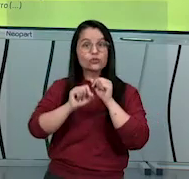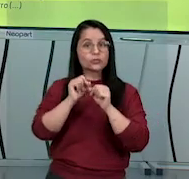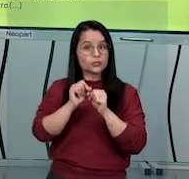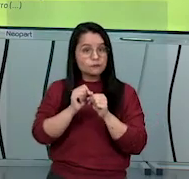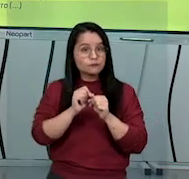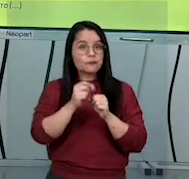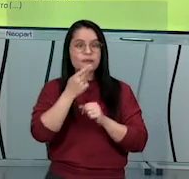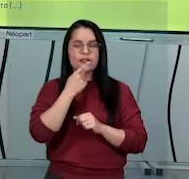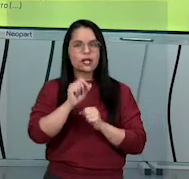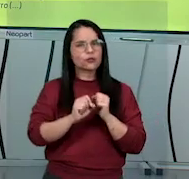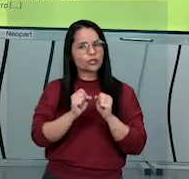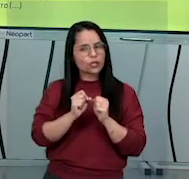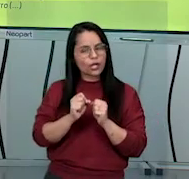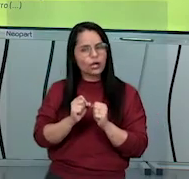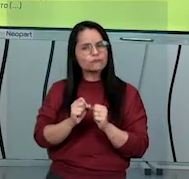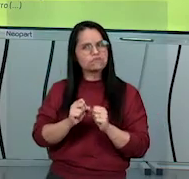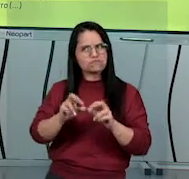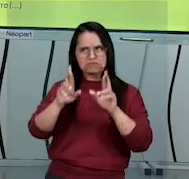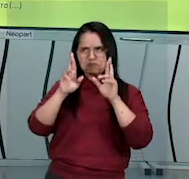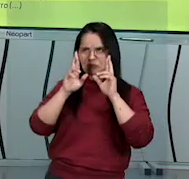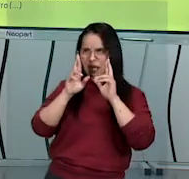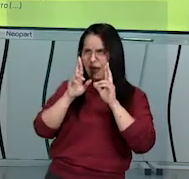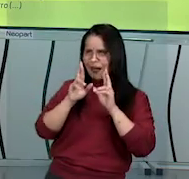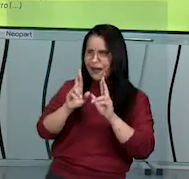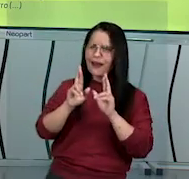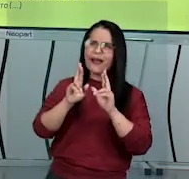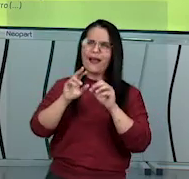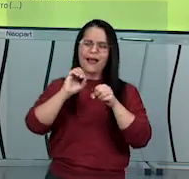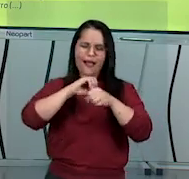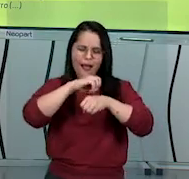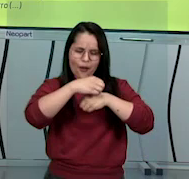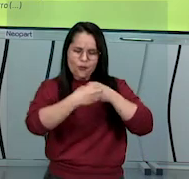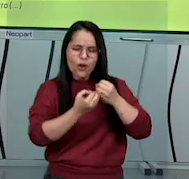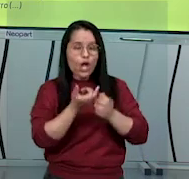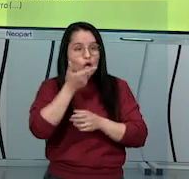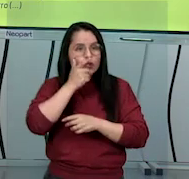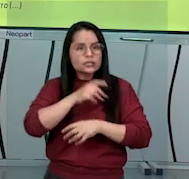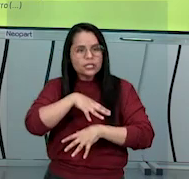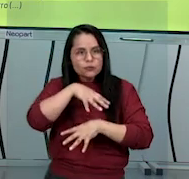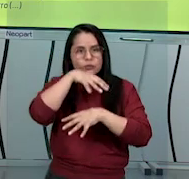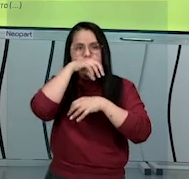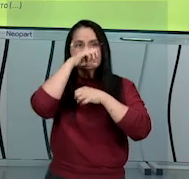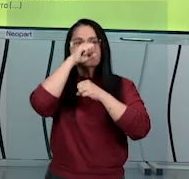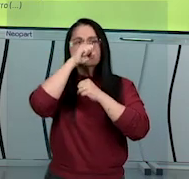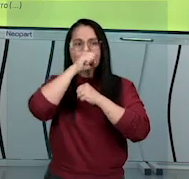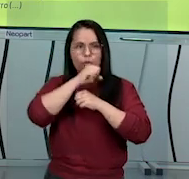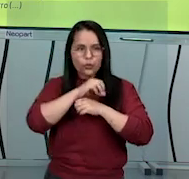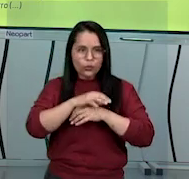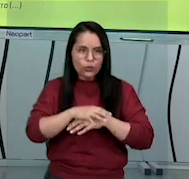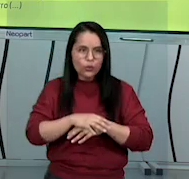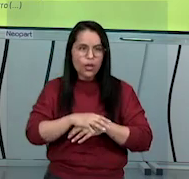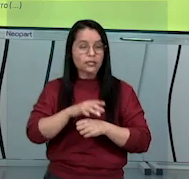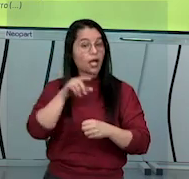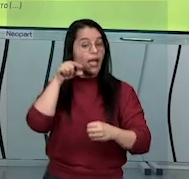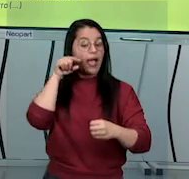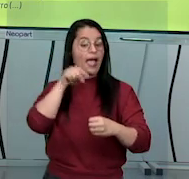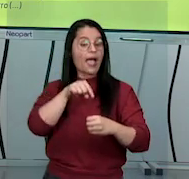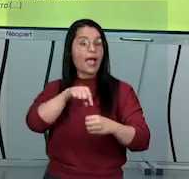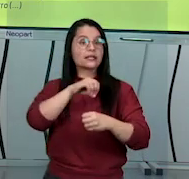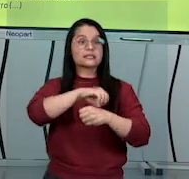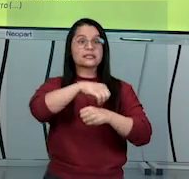ele diz lá, graças a essas moléculas conseguimos respirar normalmente. Olha o essas, como pronome